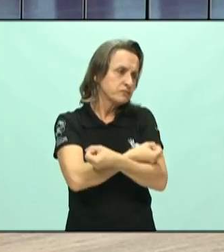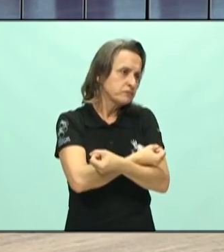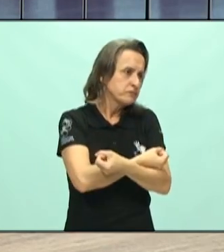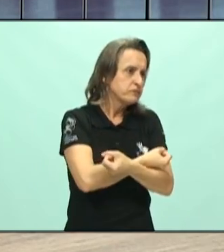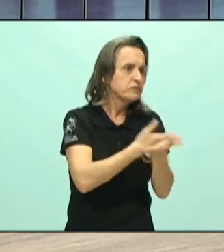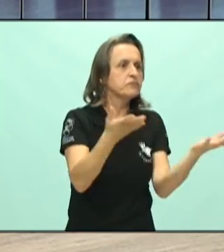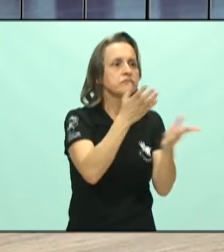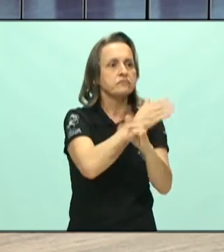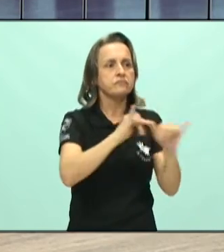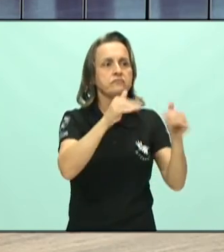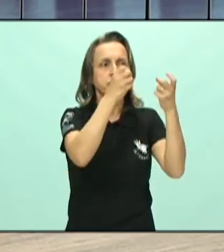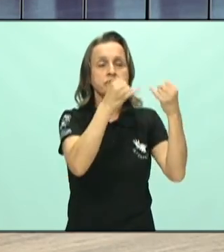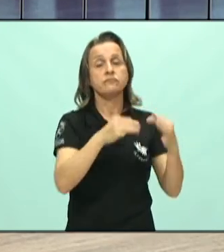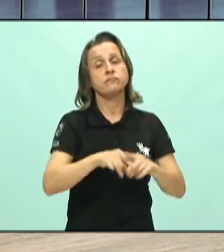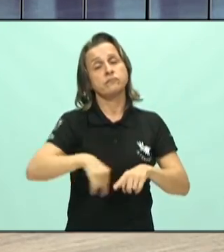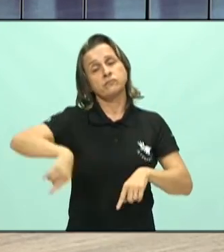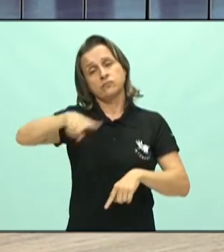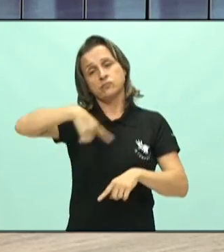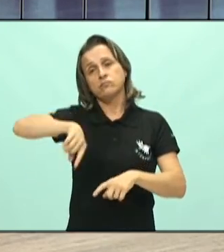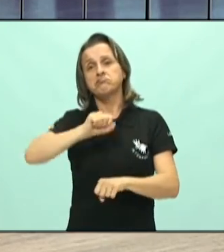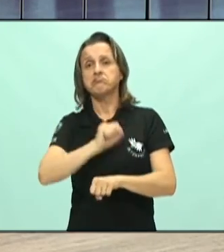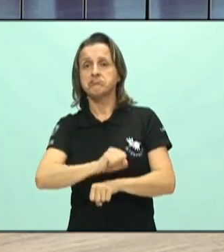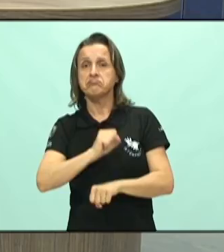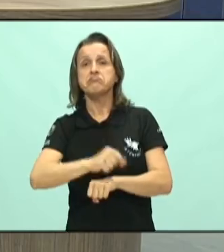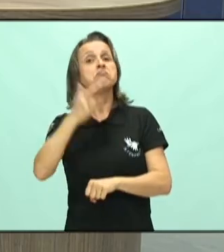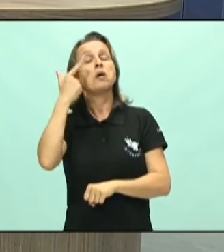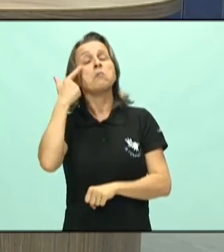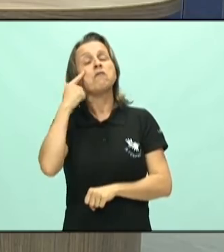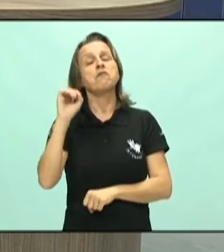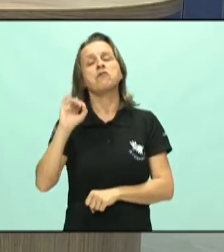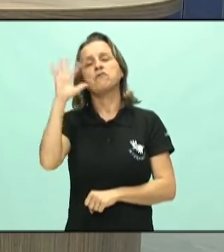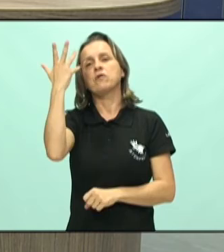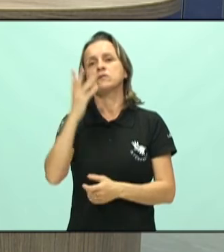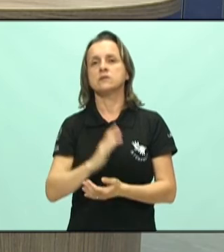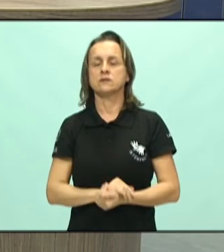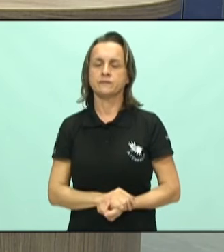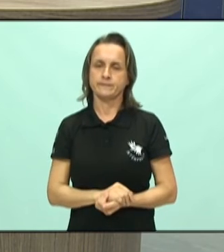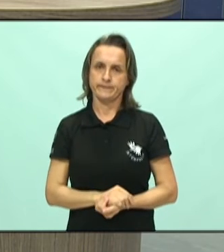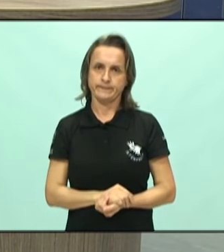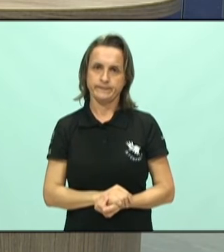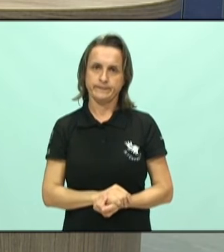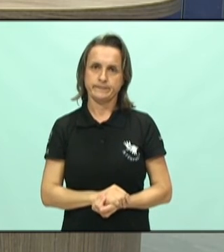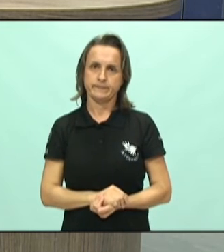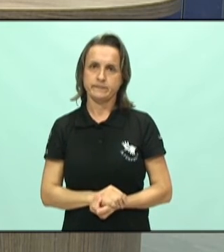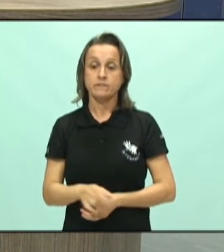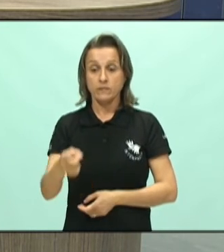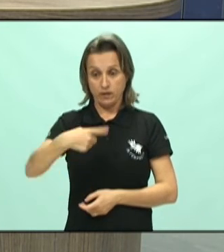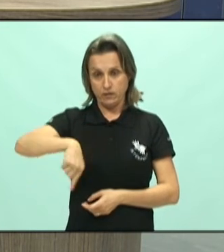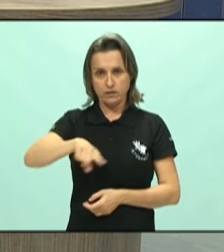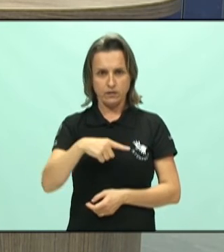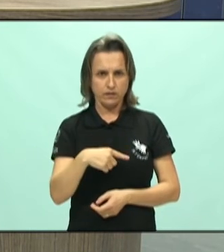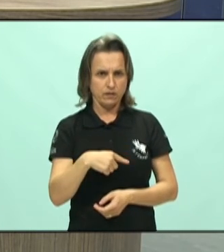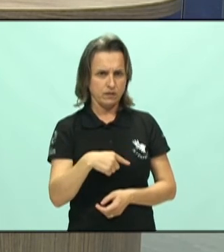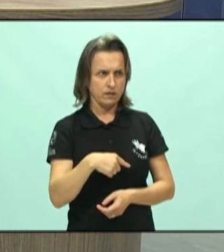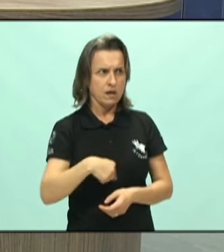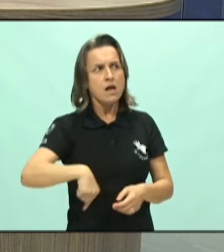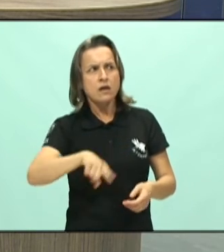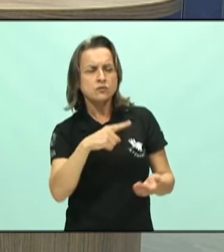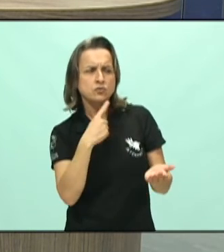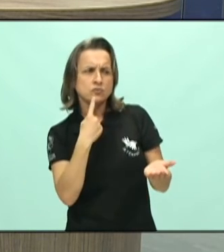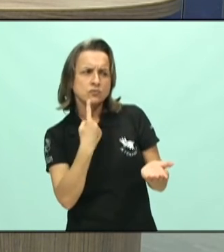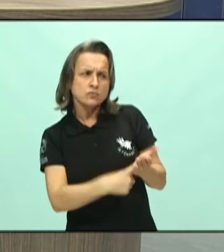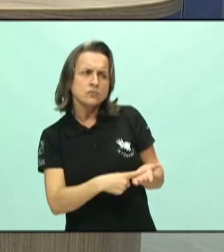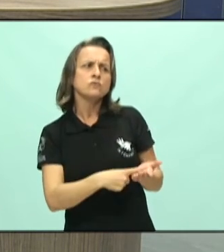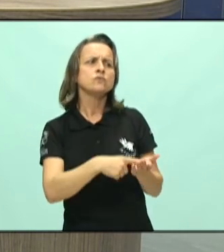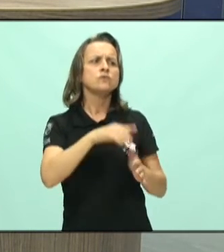consumidores. E aí nós ficamos no aguardo para ver o que efetivamente vai ser concretizado agora. E toda a projeção pode ficar comprometida conforme o número de empresas